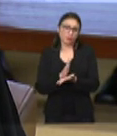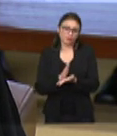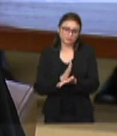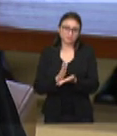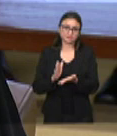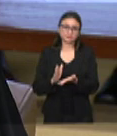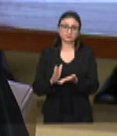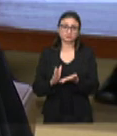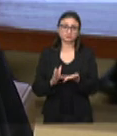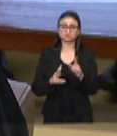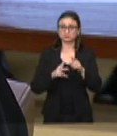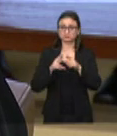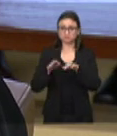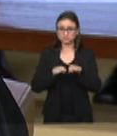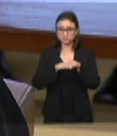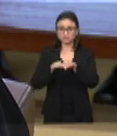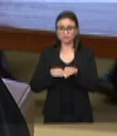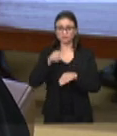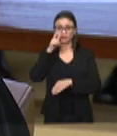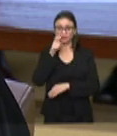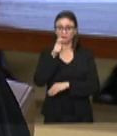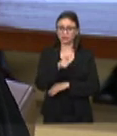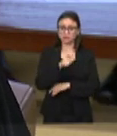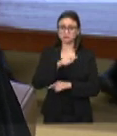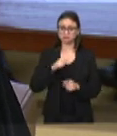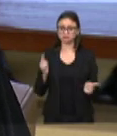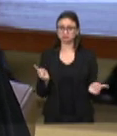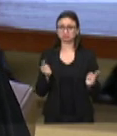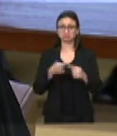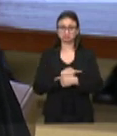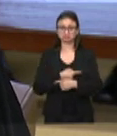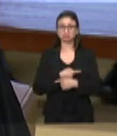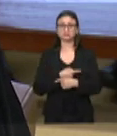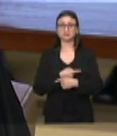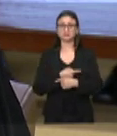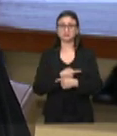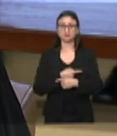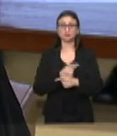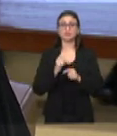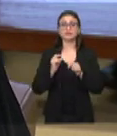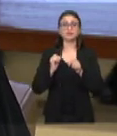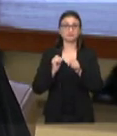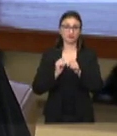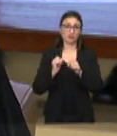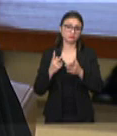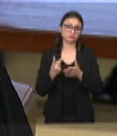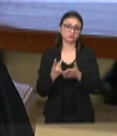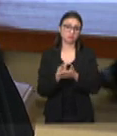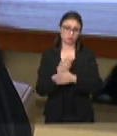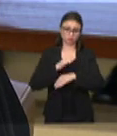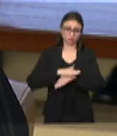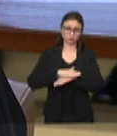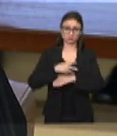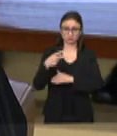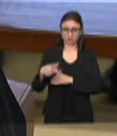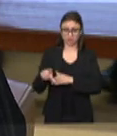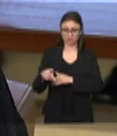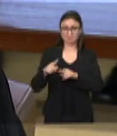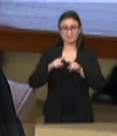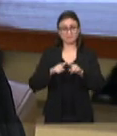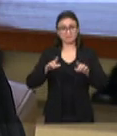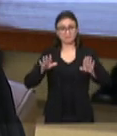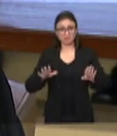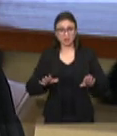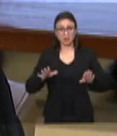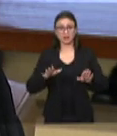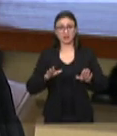em alguma medida o equacionamento de interesses em conflito, o que se fez em detrimento da autonomia local. Todavia,